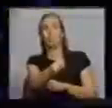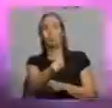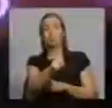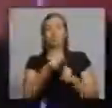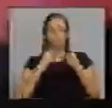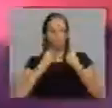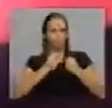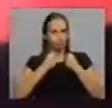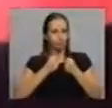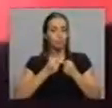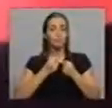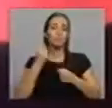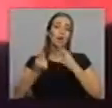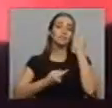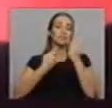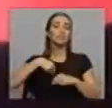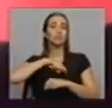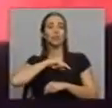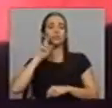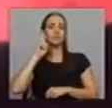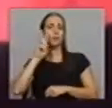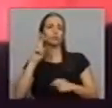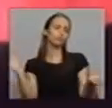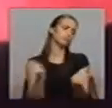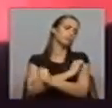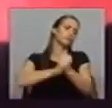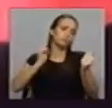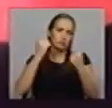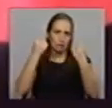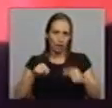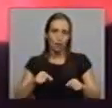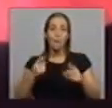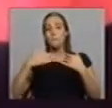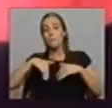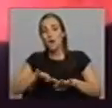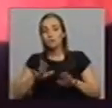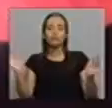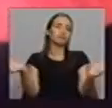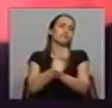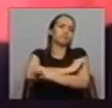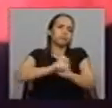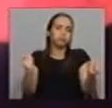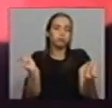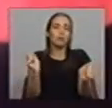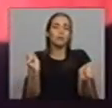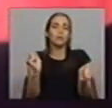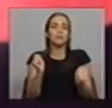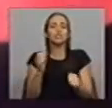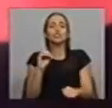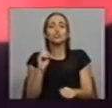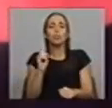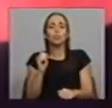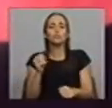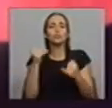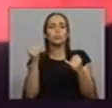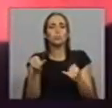poderosos. E, de vez em quando, nós encontramos este tipo de explosões a magnetares, mas são explosões que desaparecem poucos segundos depois de